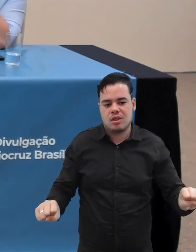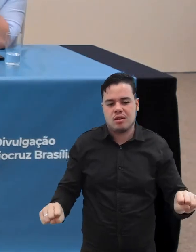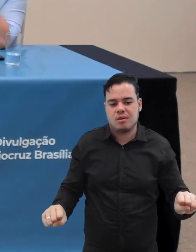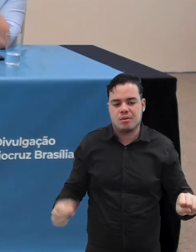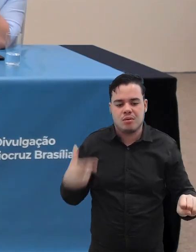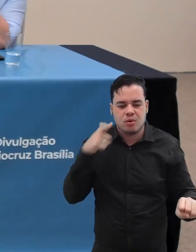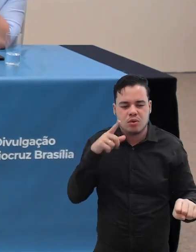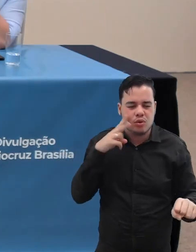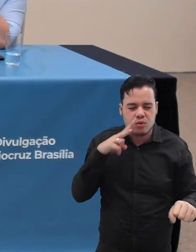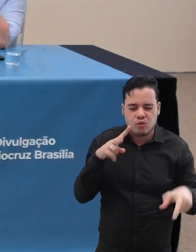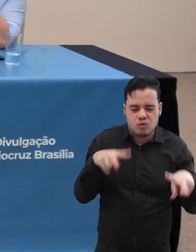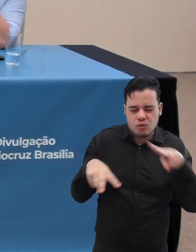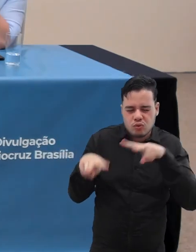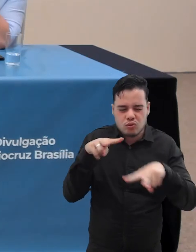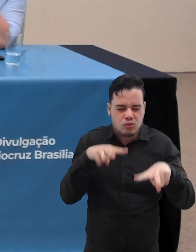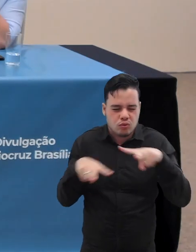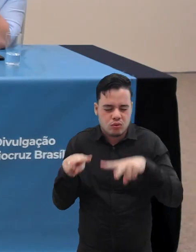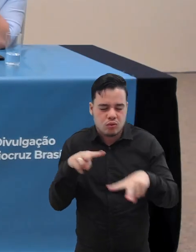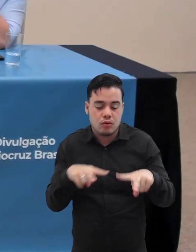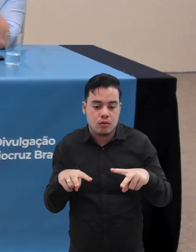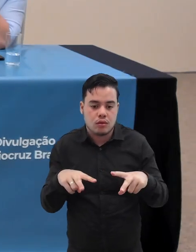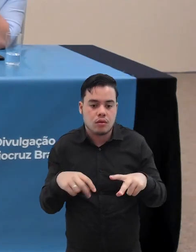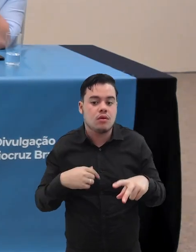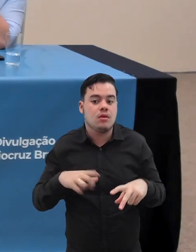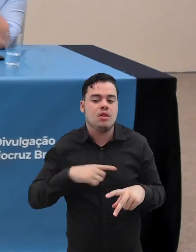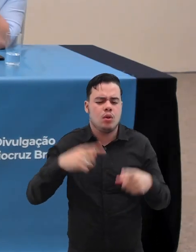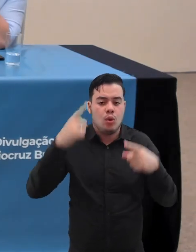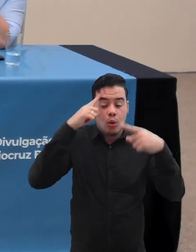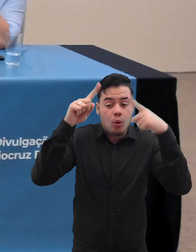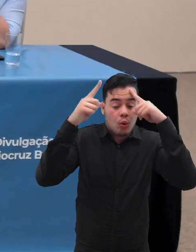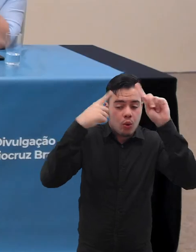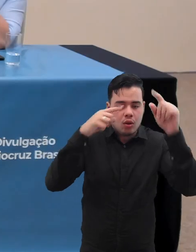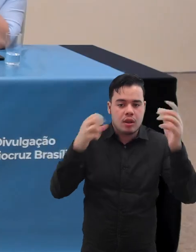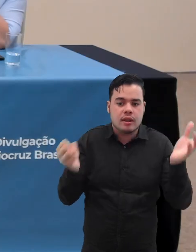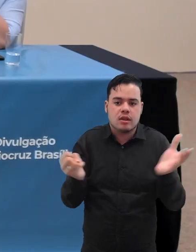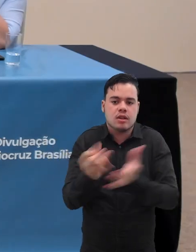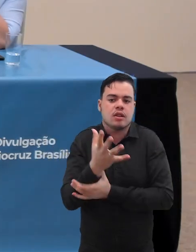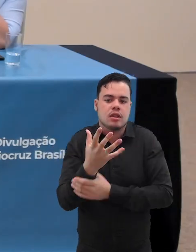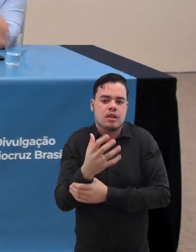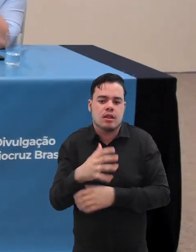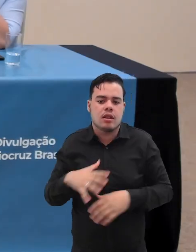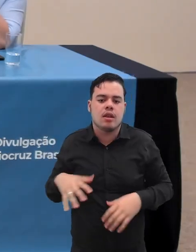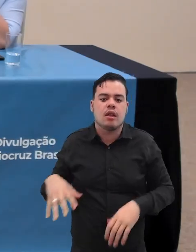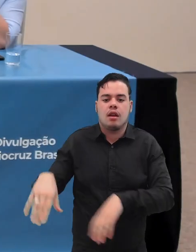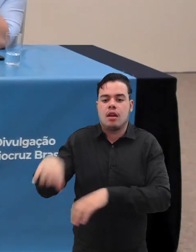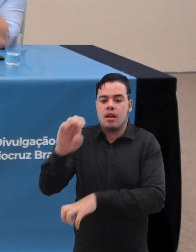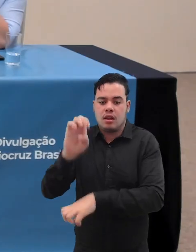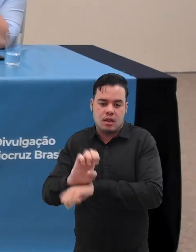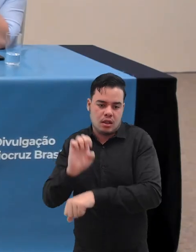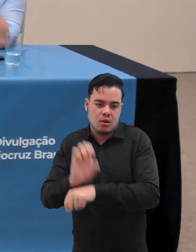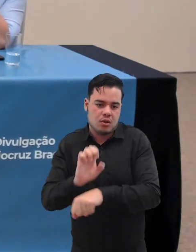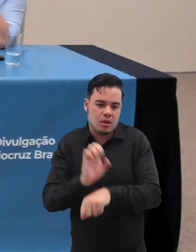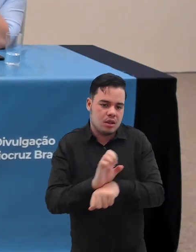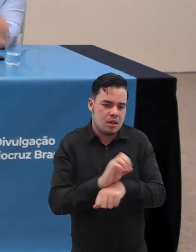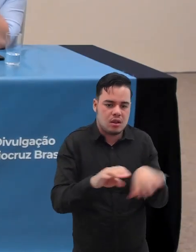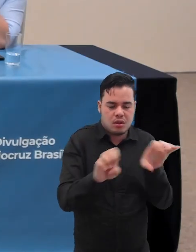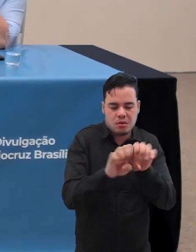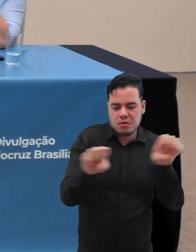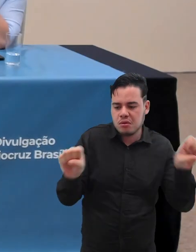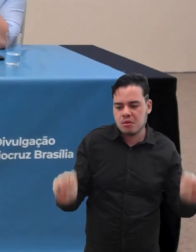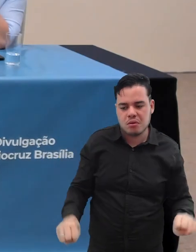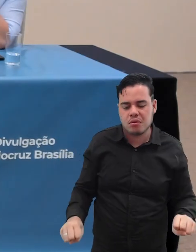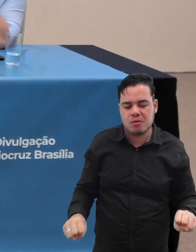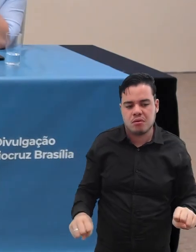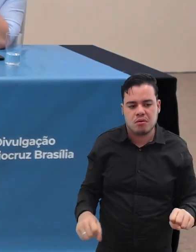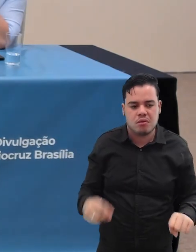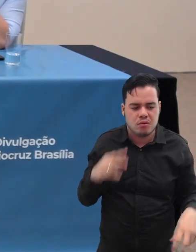E por isso que a gente fez a escolha de criar redes estaduais. Tá? A gente debateu muito no começo, a gente pensou